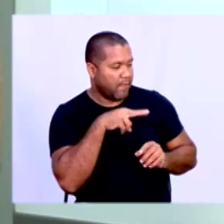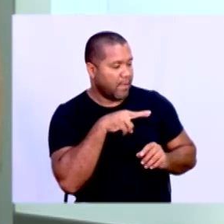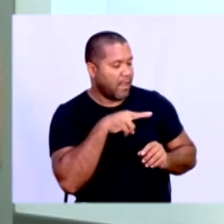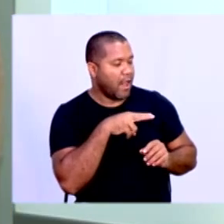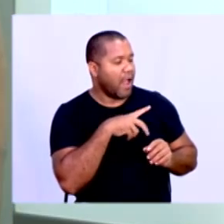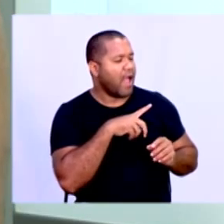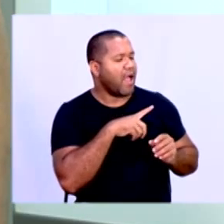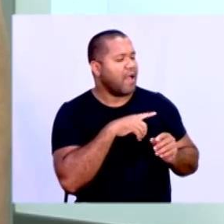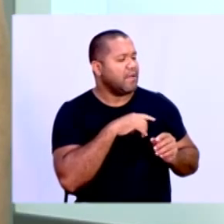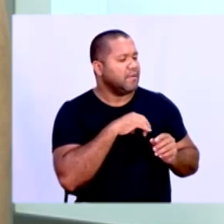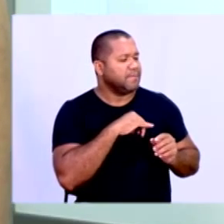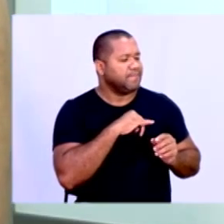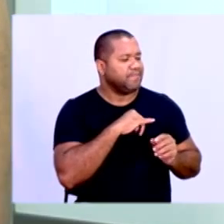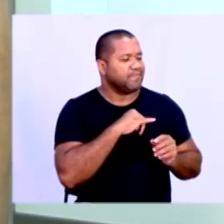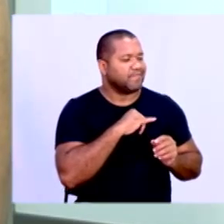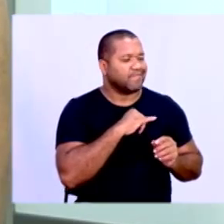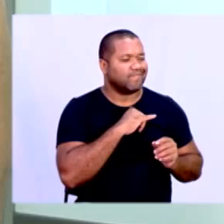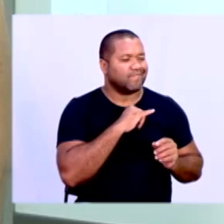imposto de renda de